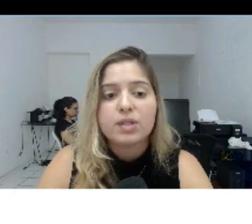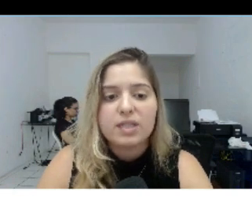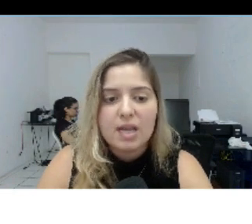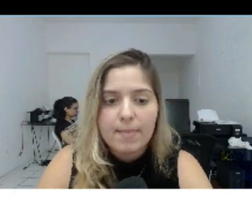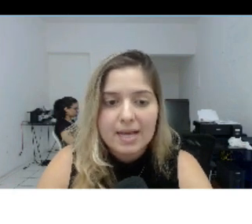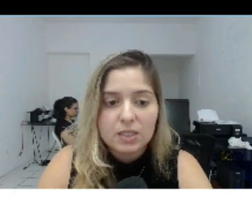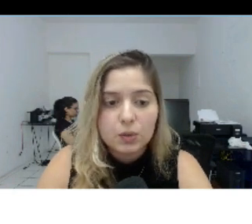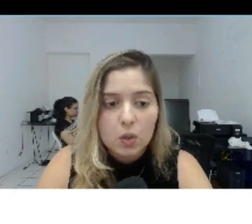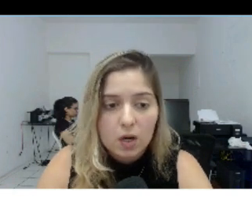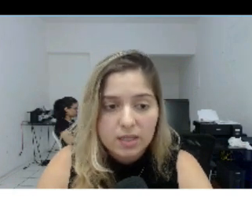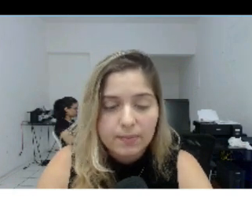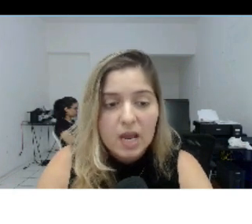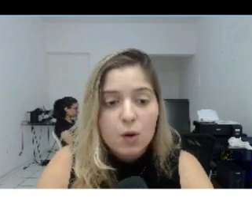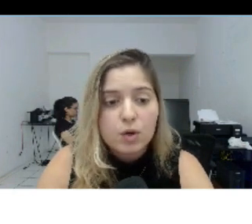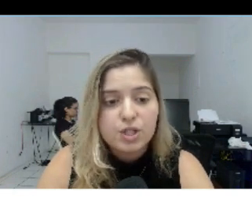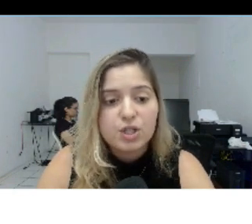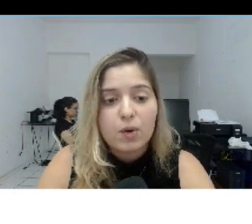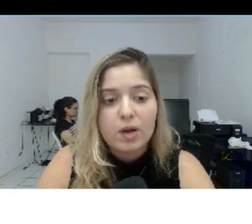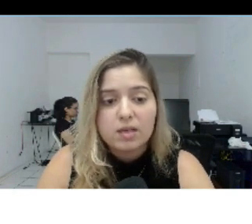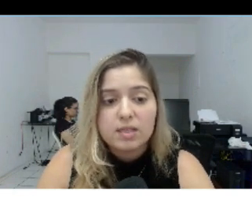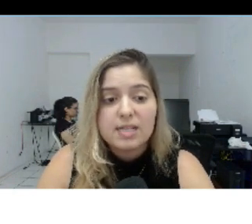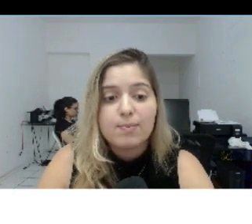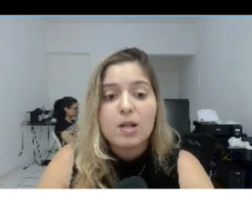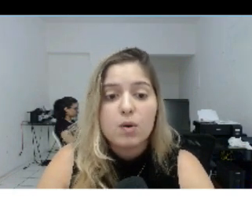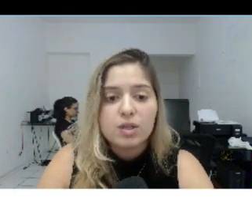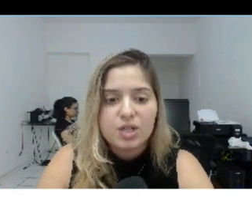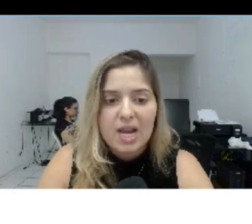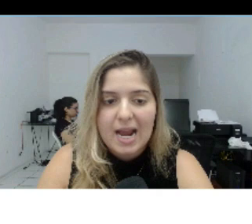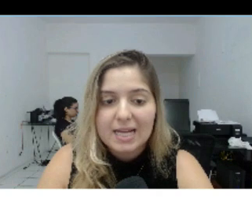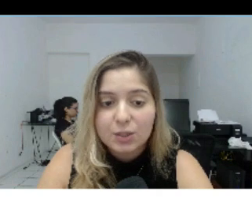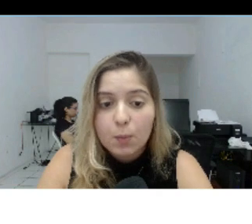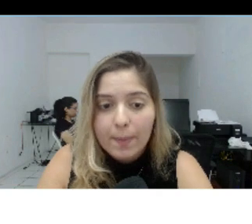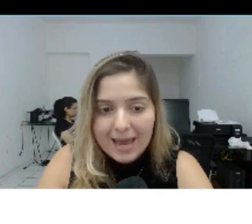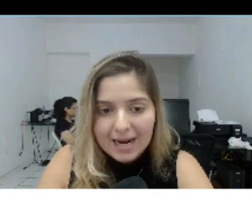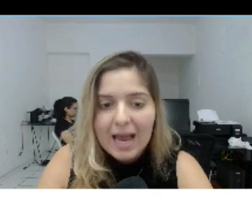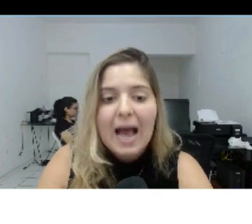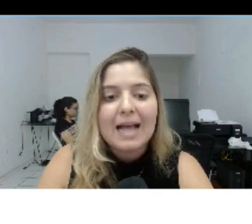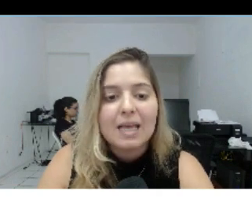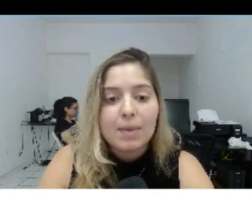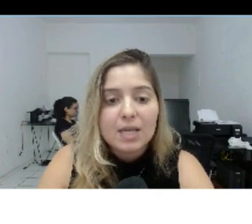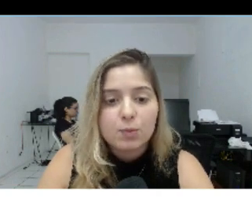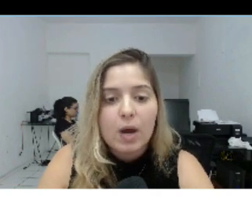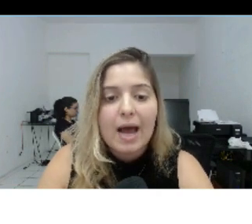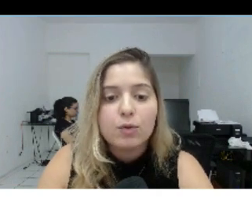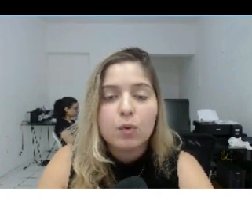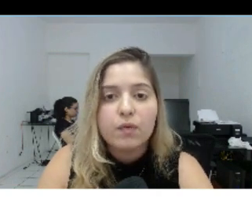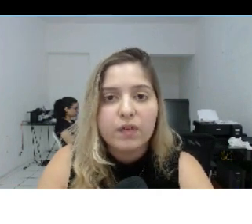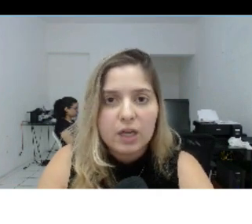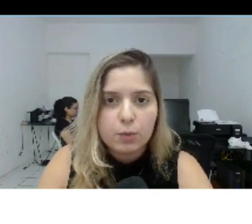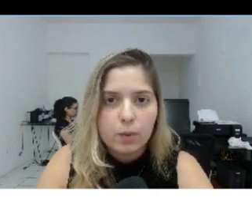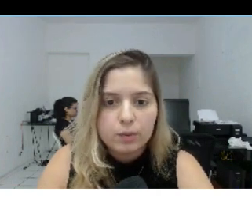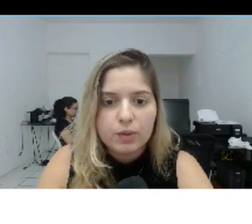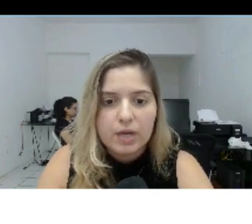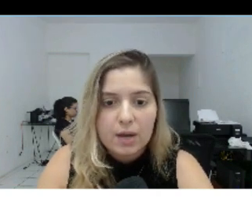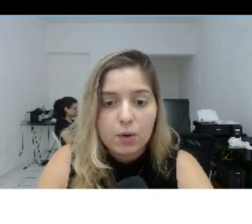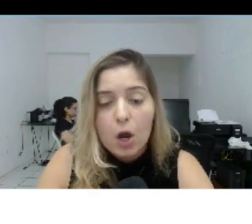ainda busca ter base sólida. Quantia de 46 bilhões de reais supera até mesmo a do governo Bolsonaro,